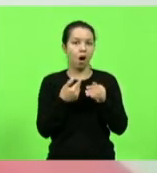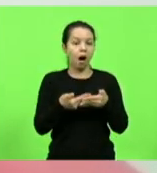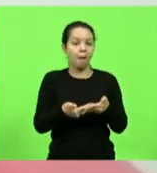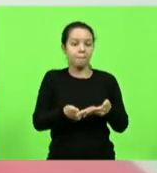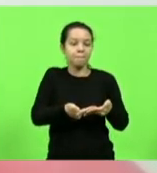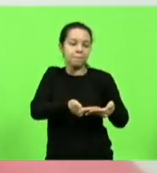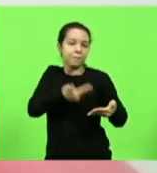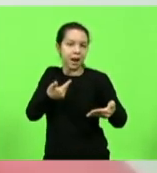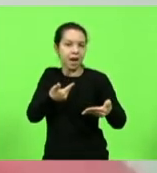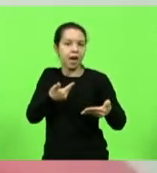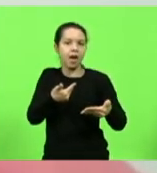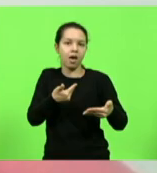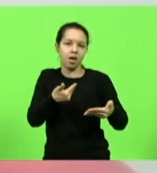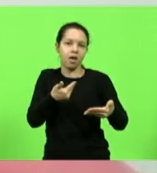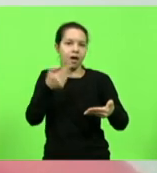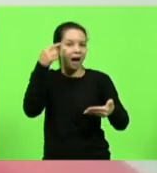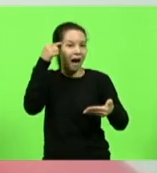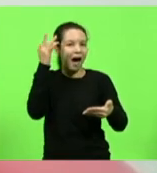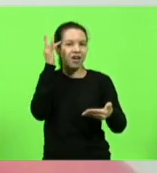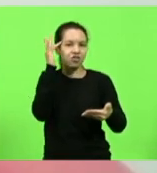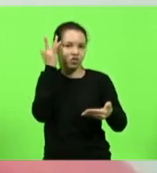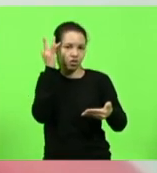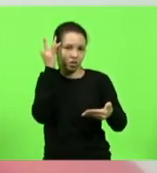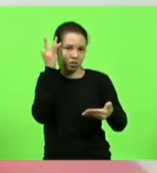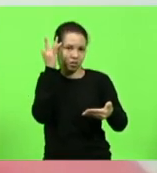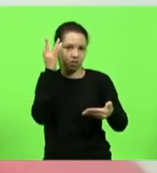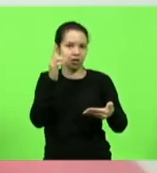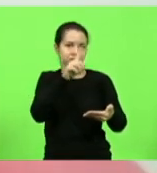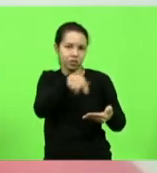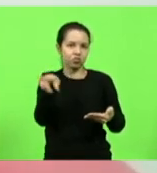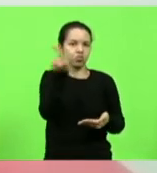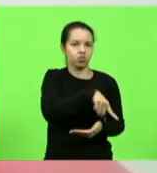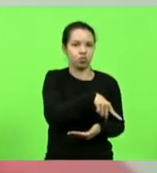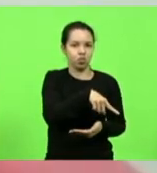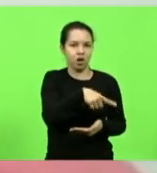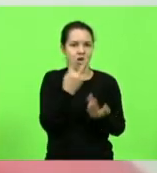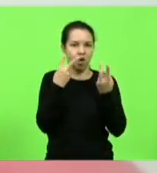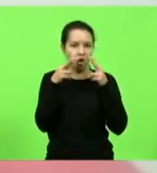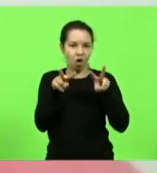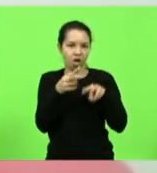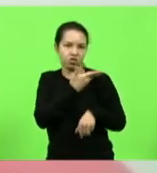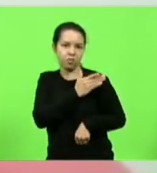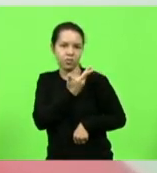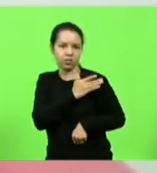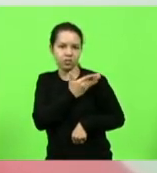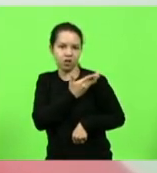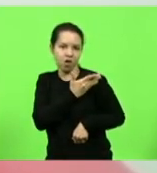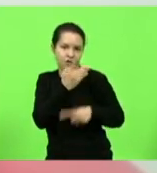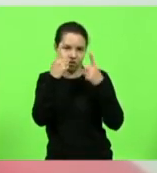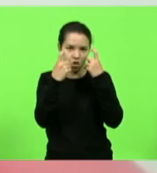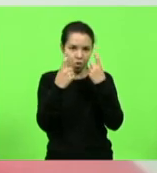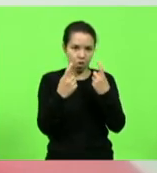a censura, que o nosso olhar de discriminação e de violência